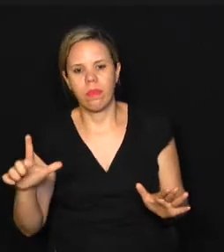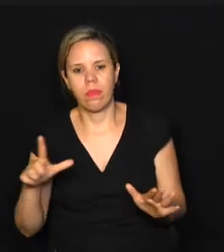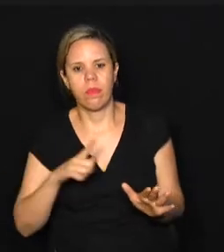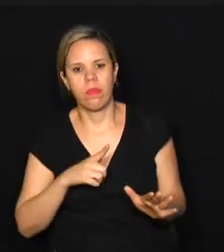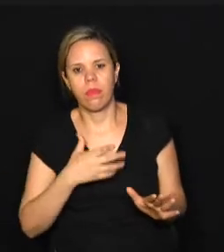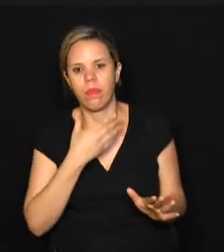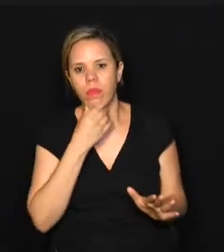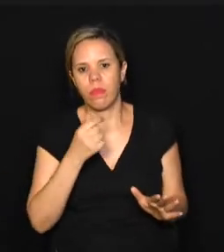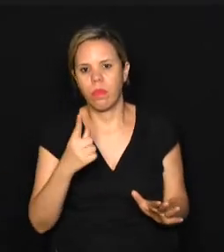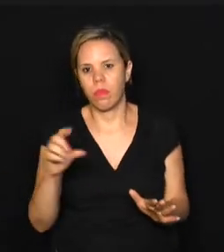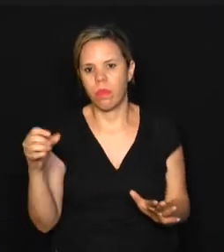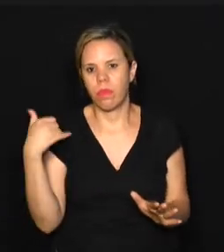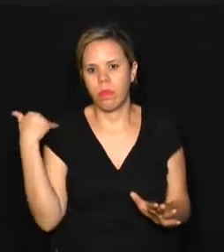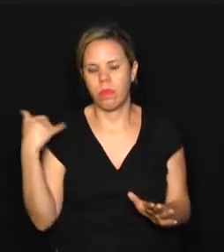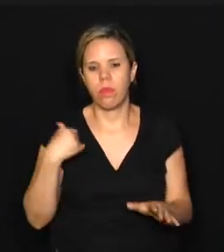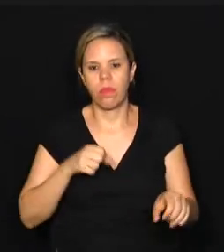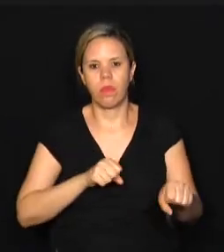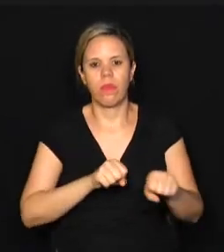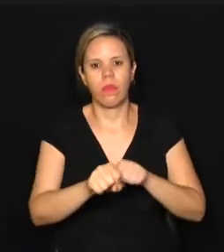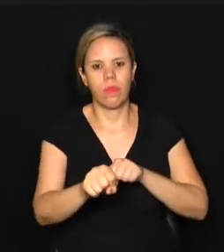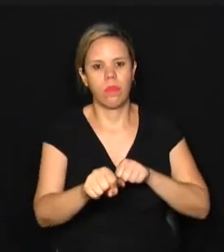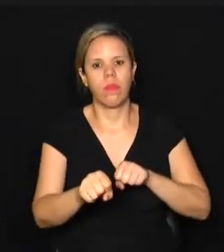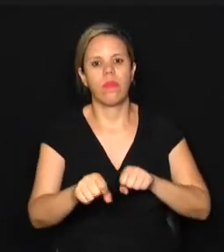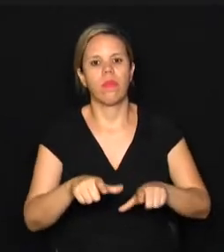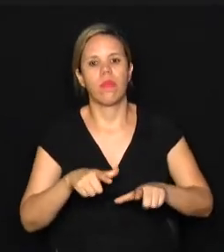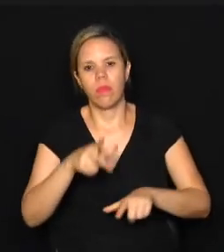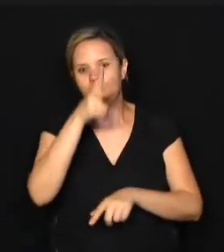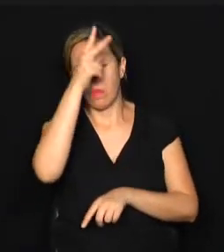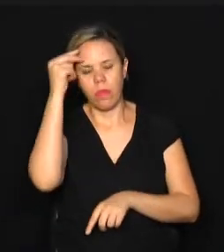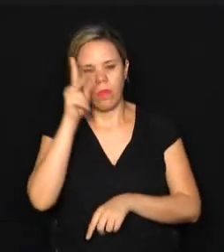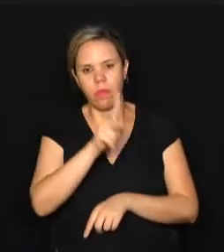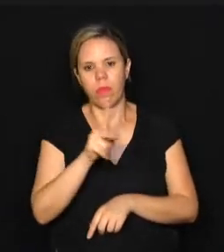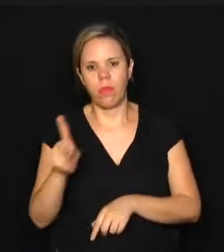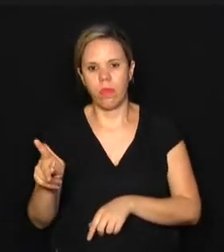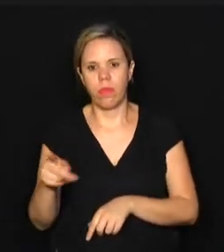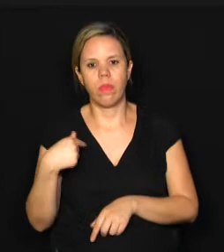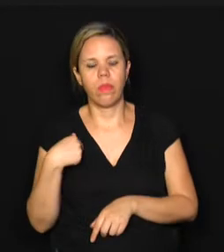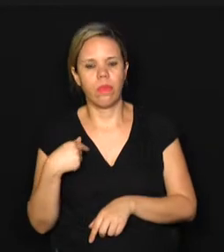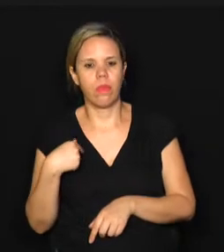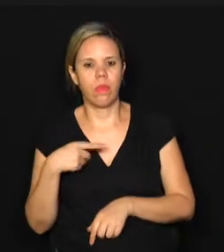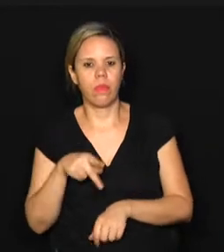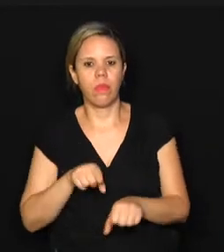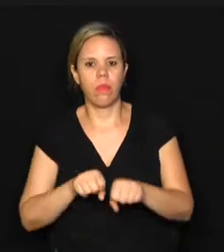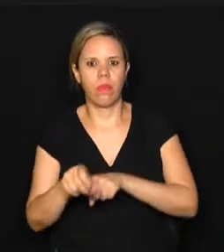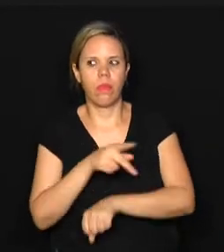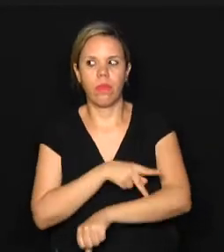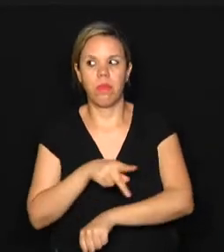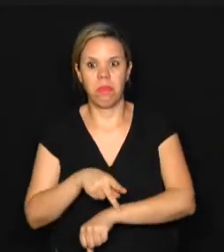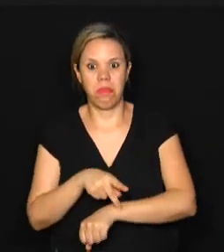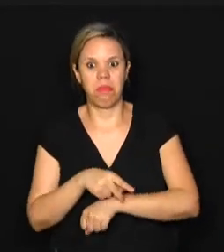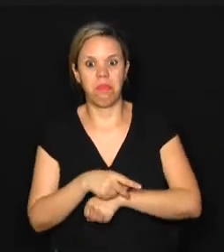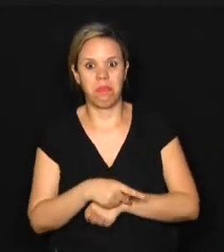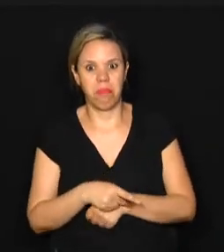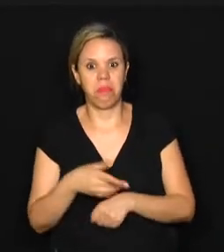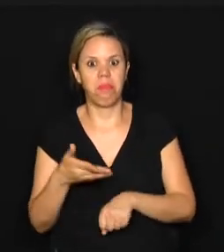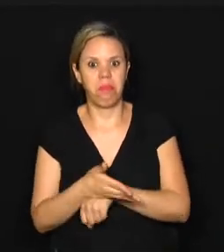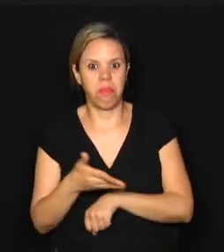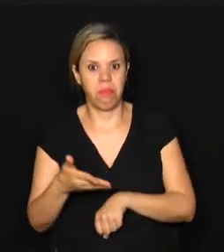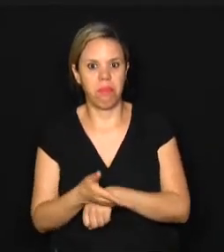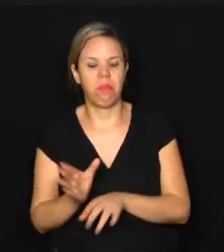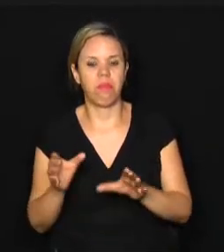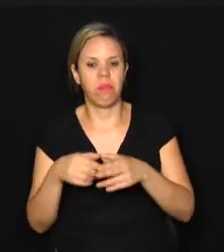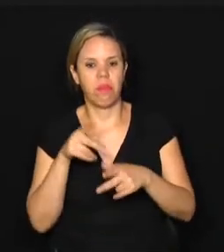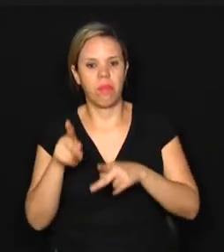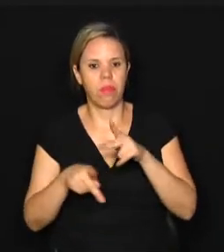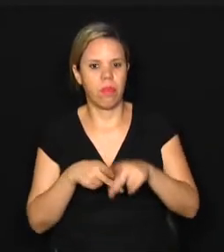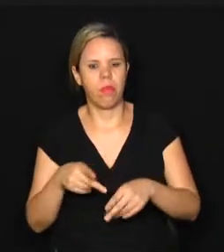garoto de 10 anos, sou formado em publicidade e propaganda, estou me formando em pedagogia, né? Faço parte dessa Comissão Popular